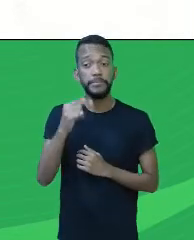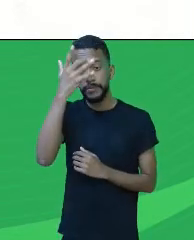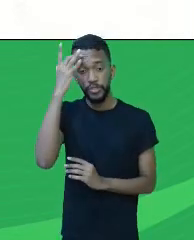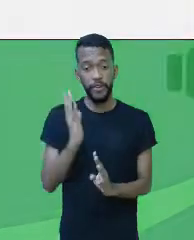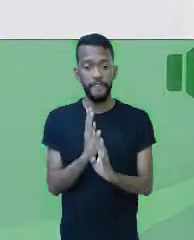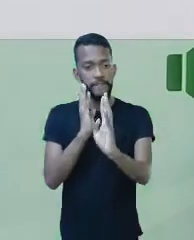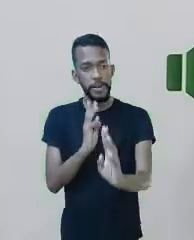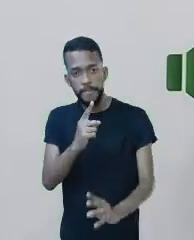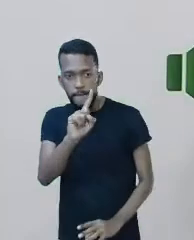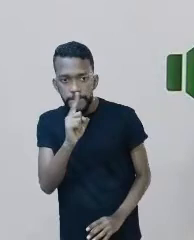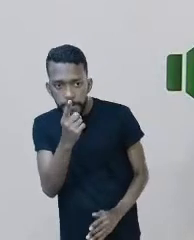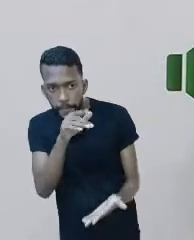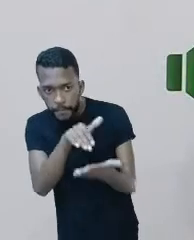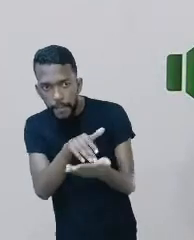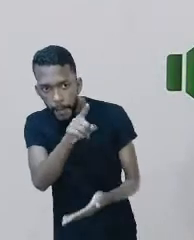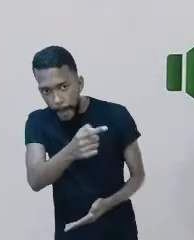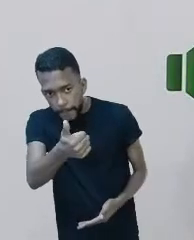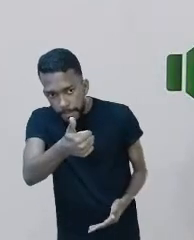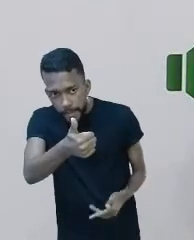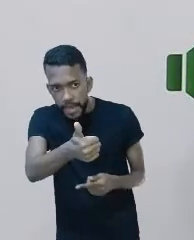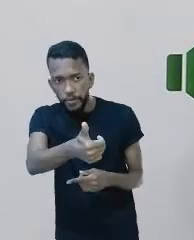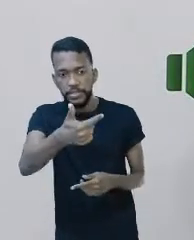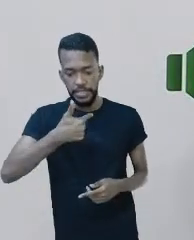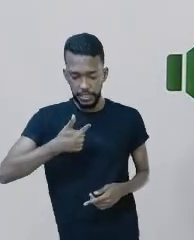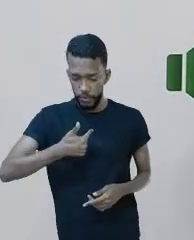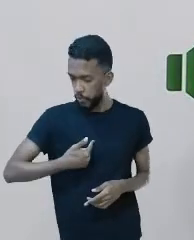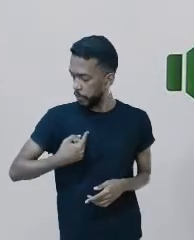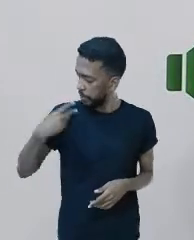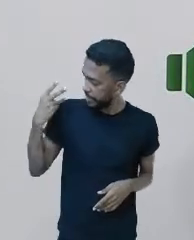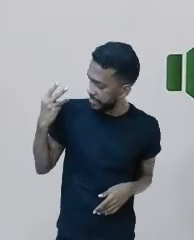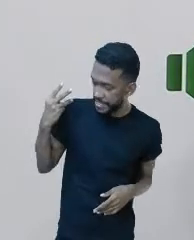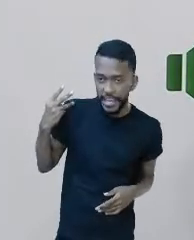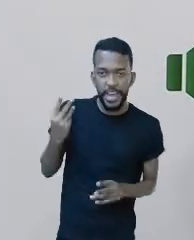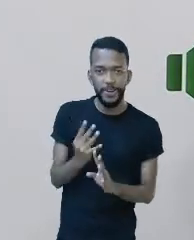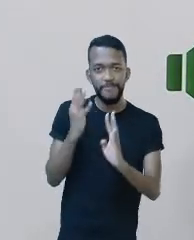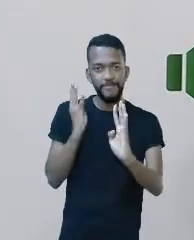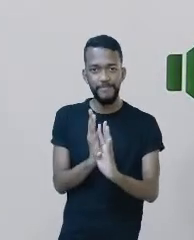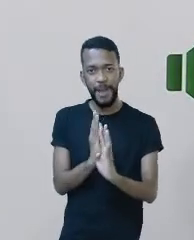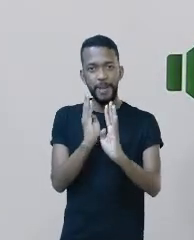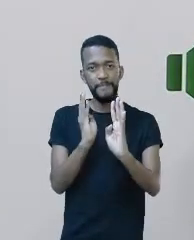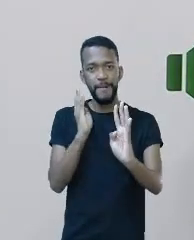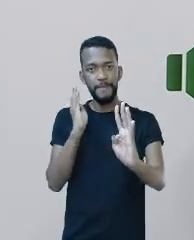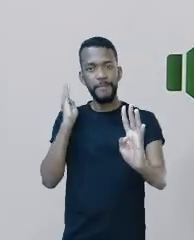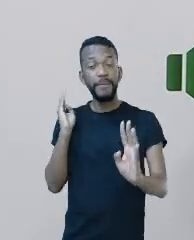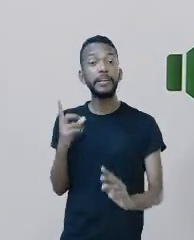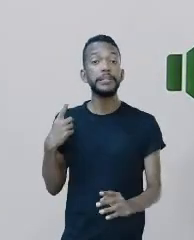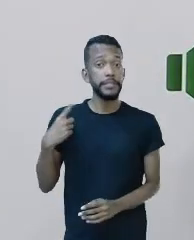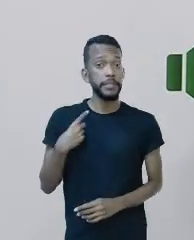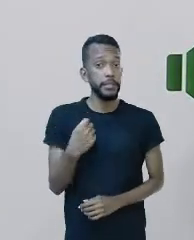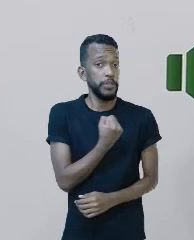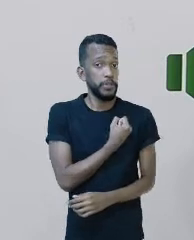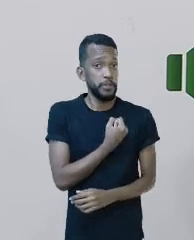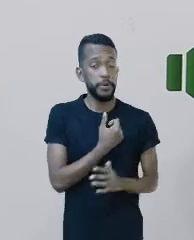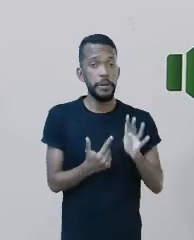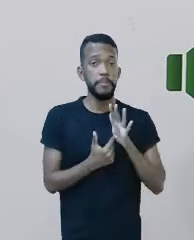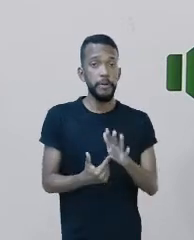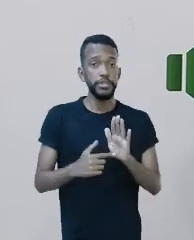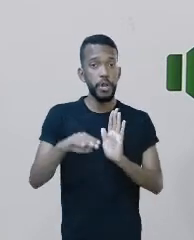está em primeiro, eu estou em segundo, a outra em terceiro. Então são números que indicam ordem,